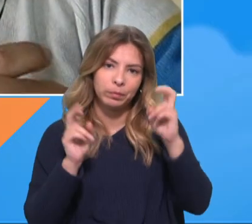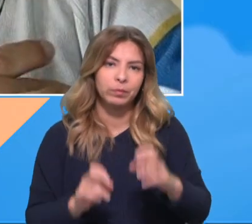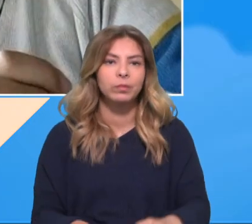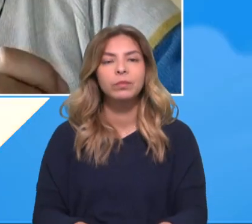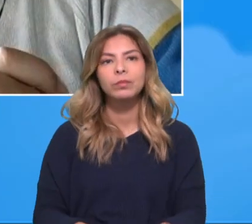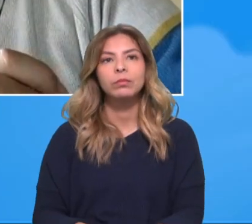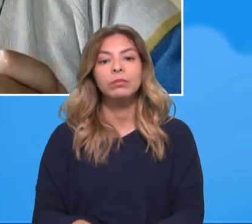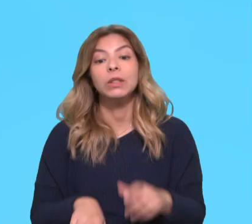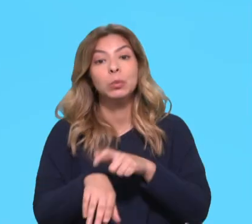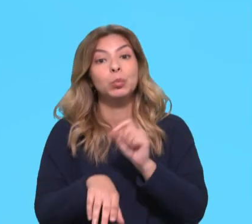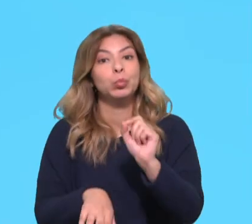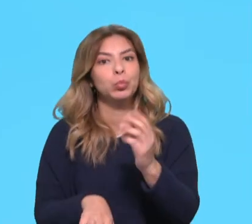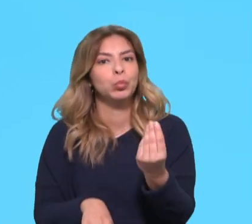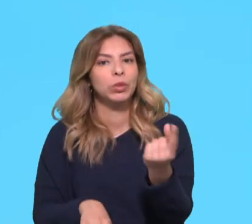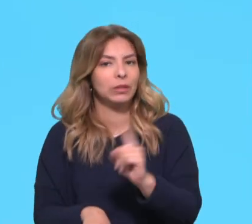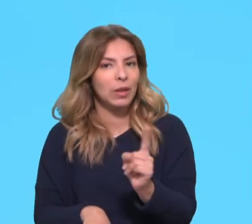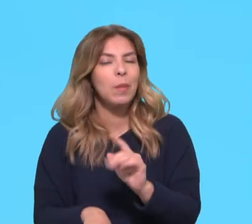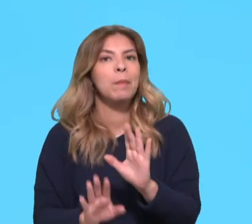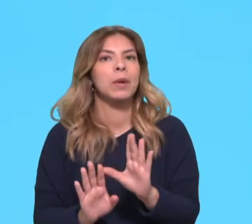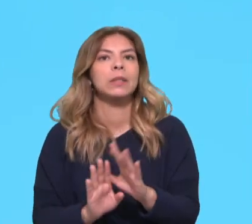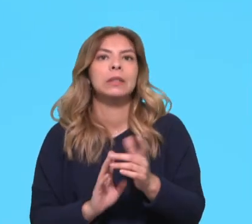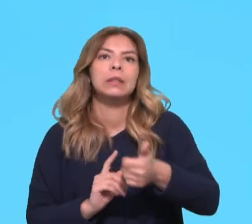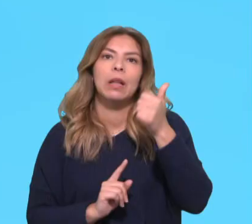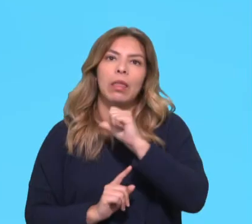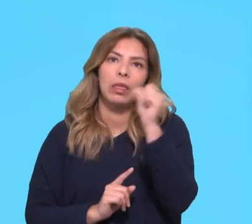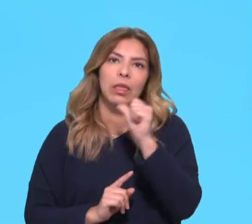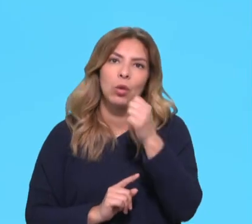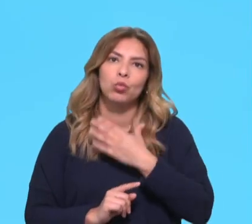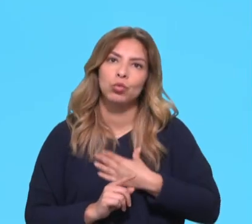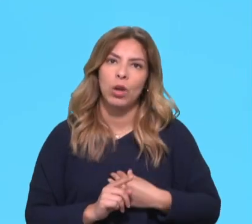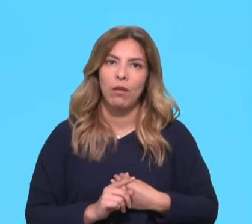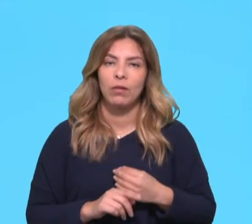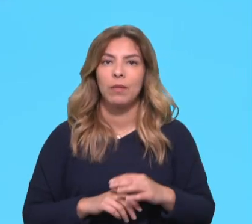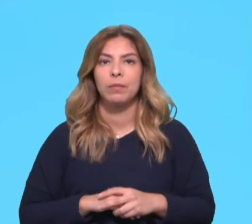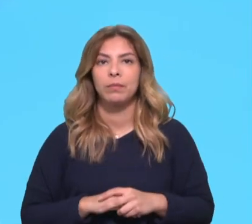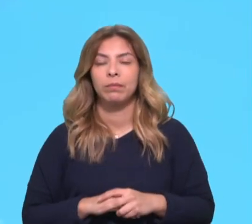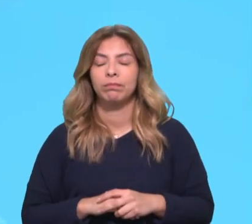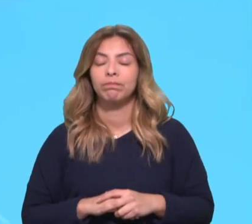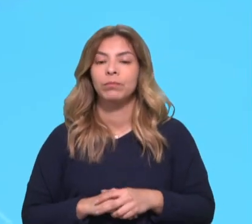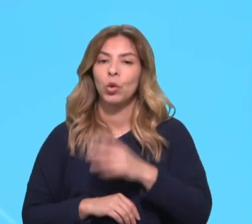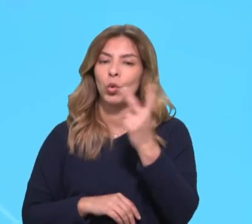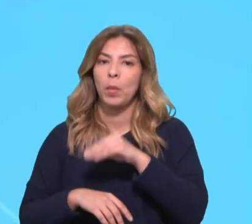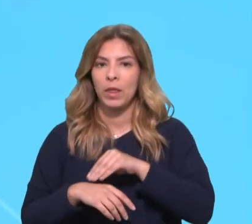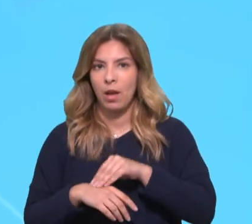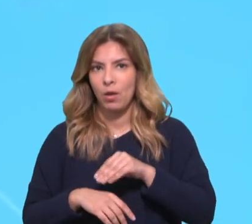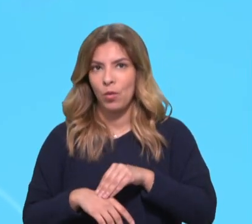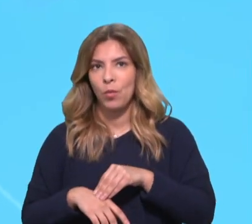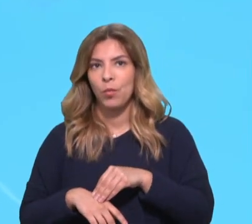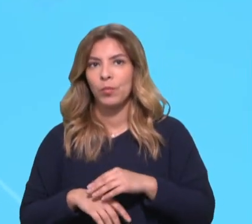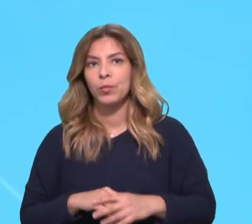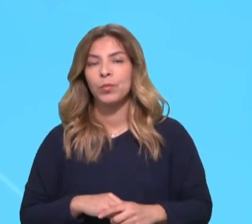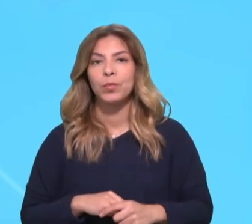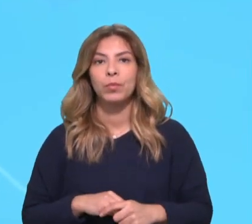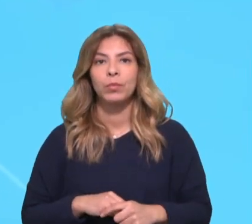Já não temos muitos minutos, mas há um ponto essencial em todas estas celebrações que eu gostava que analisassem, que é, de facto,